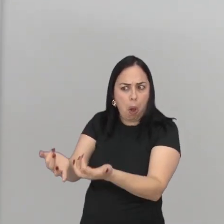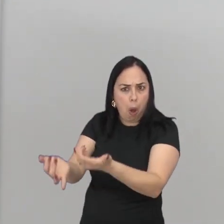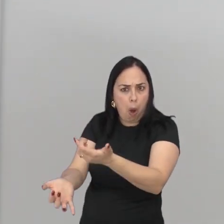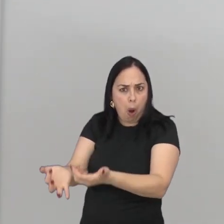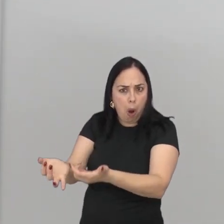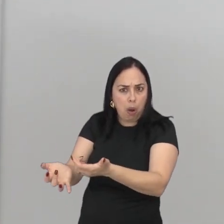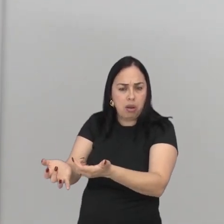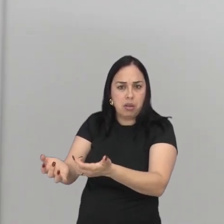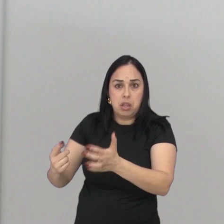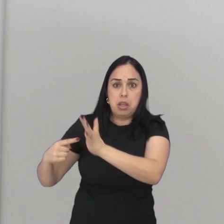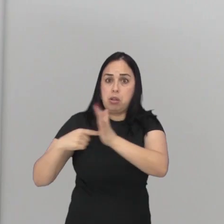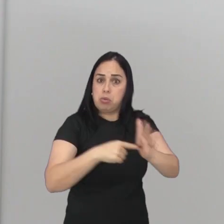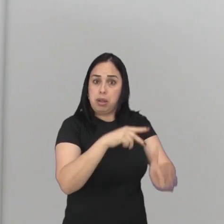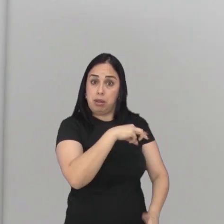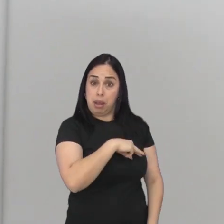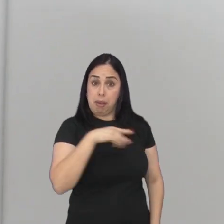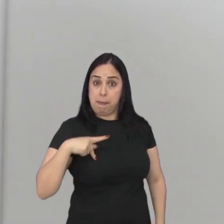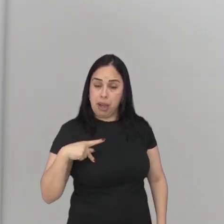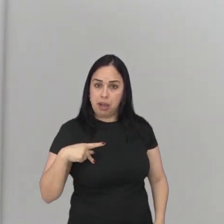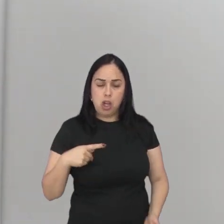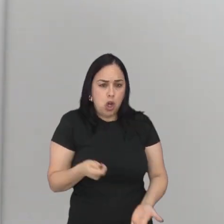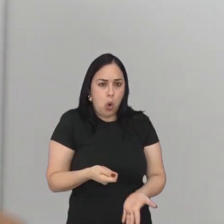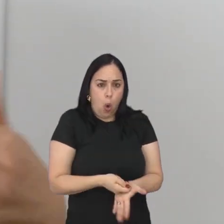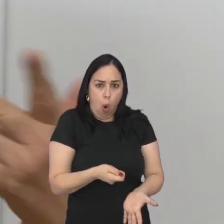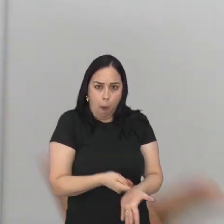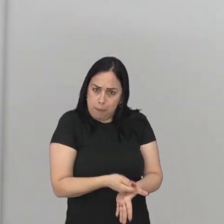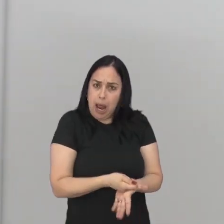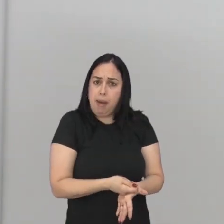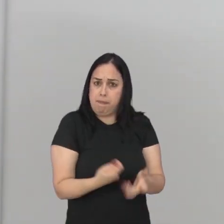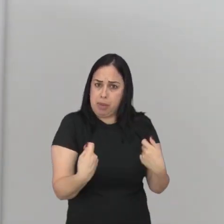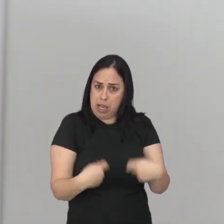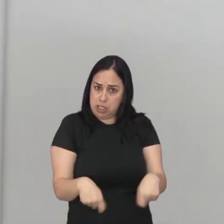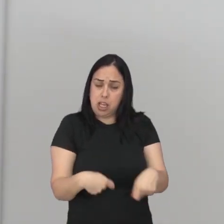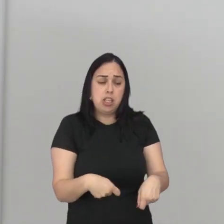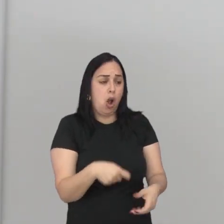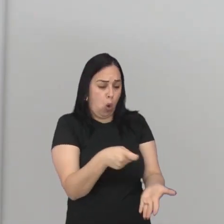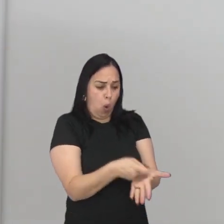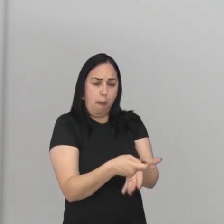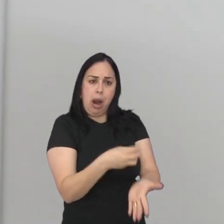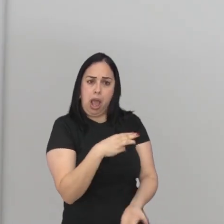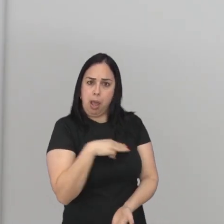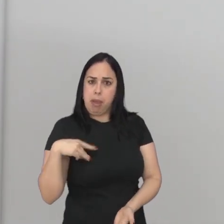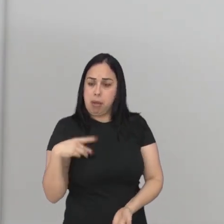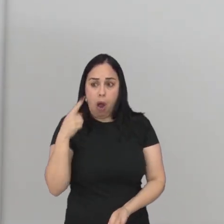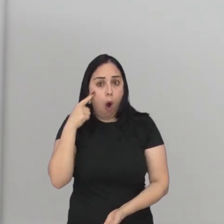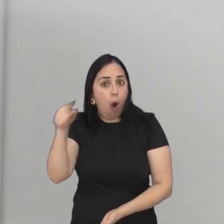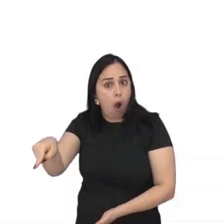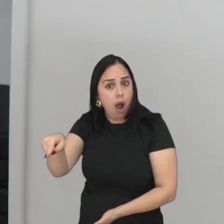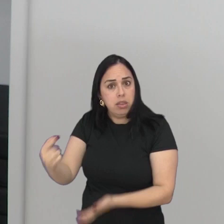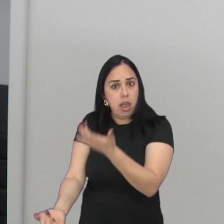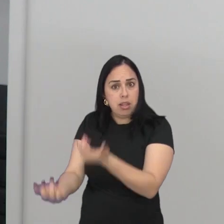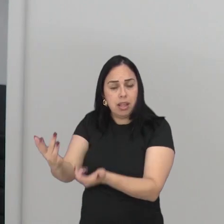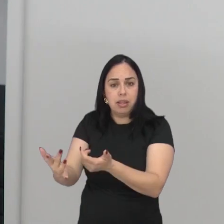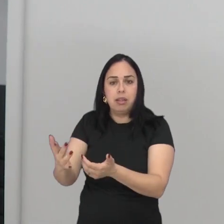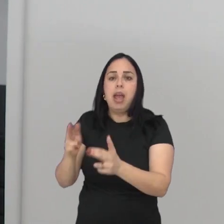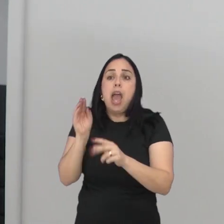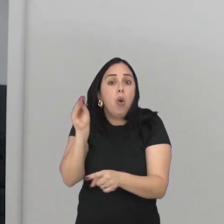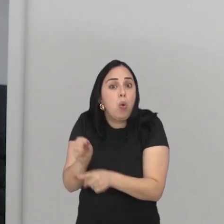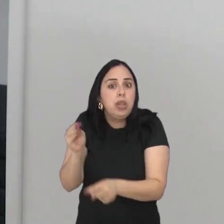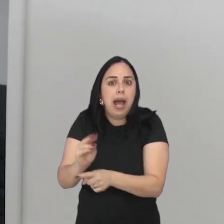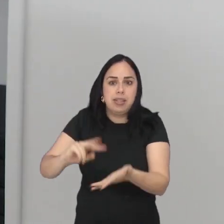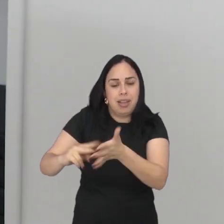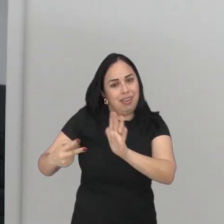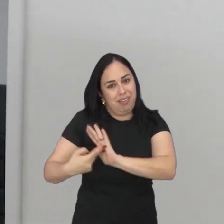área, fazer a denúncia para o Ministério Público, né? Cobrar, inclusive, o Ministério Público, é preservar.